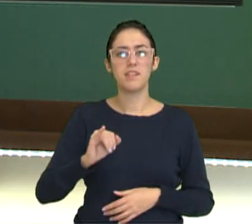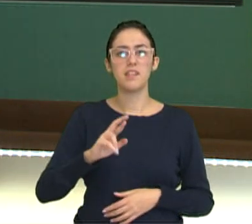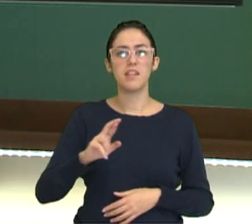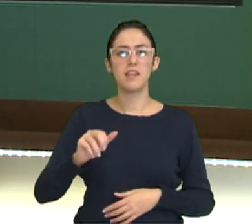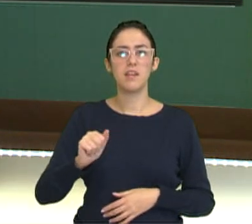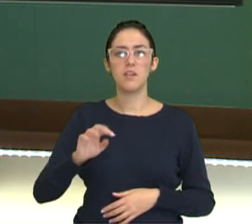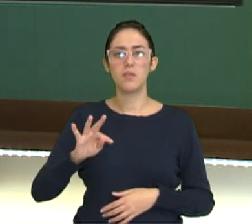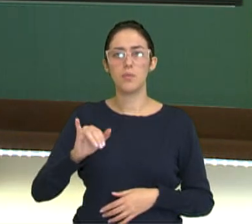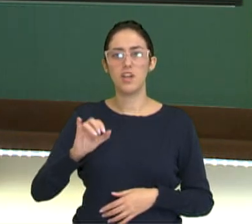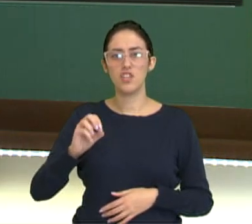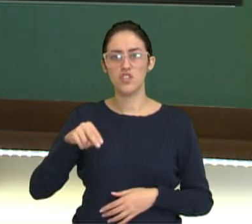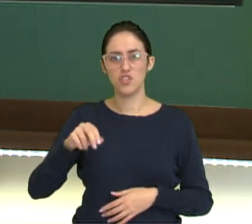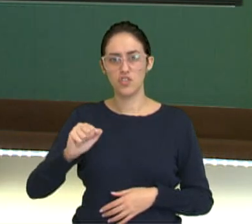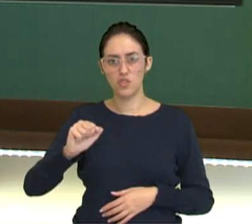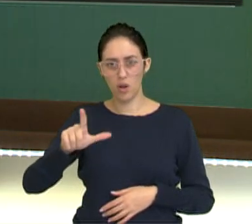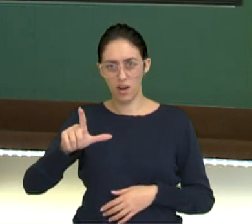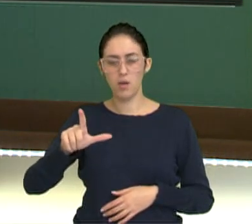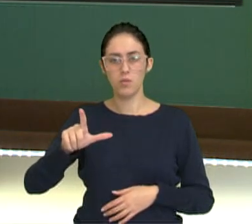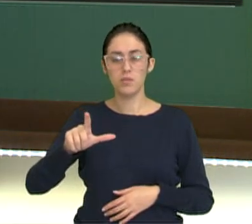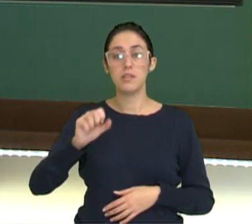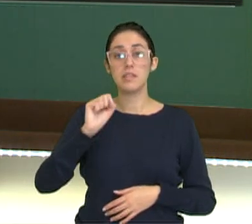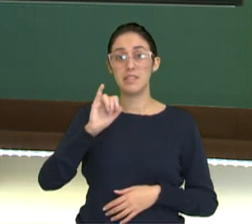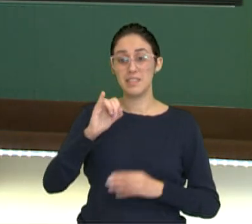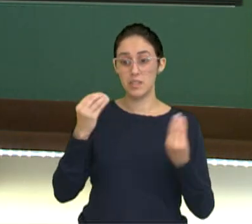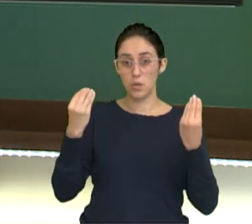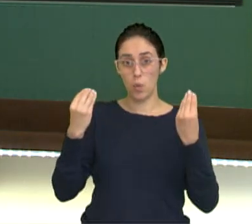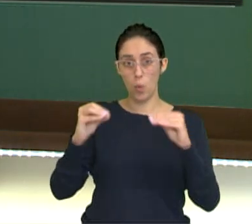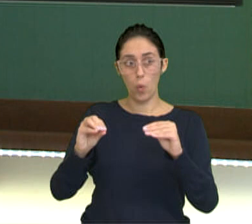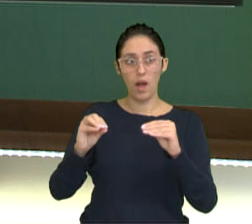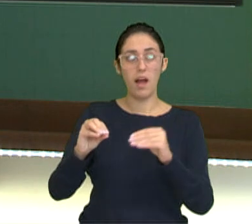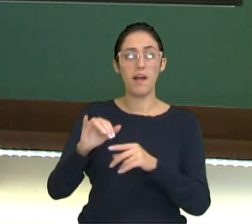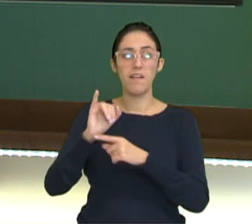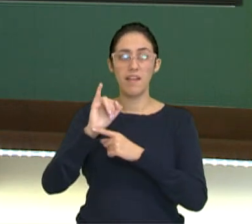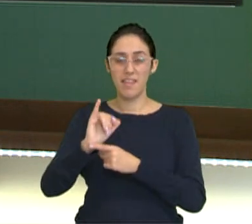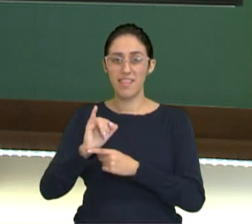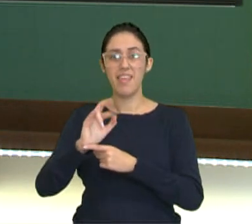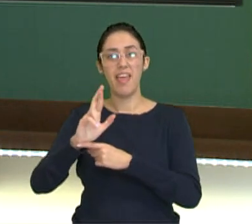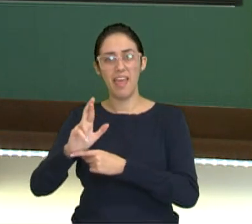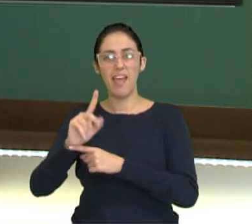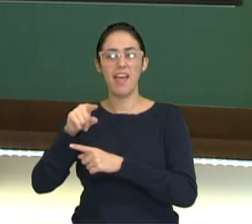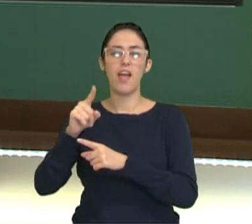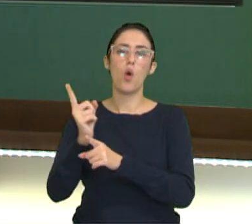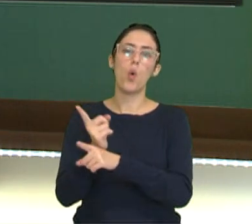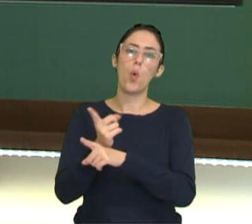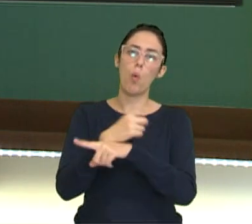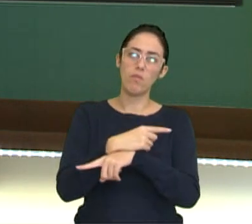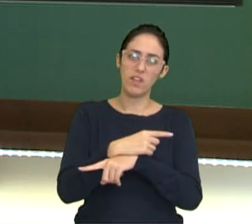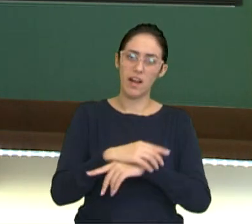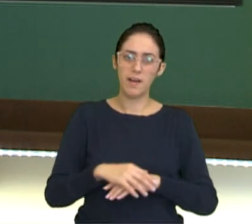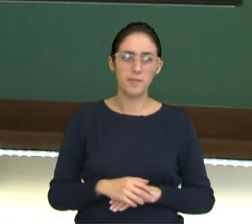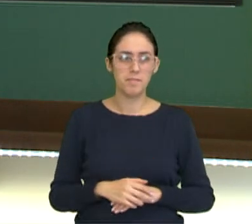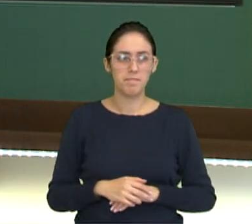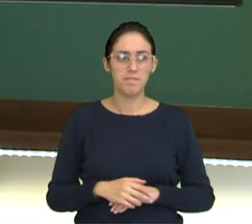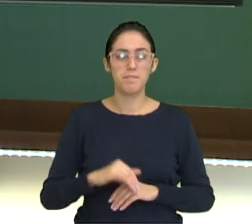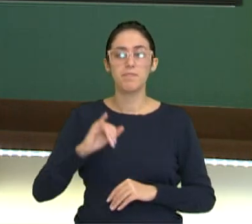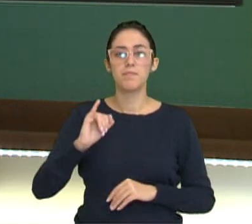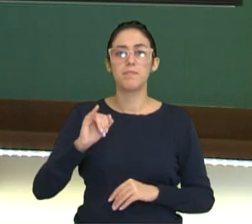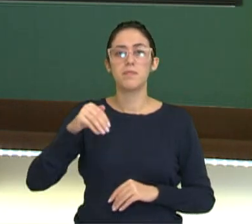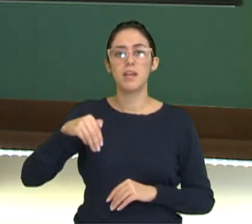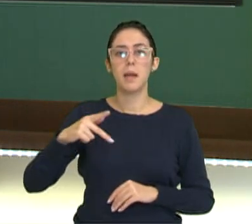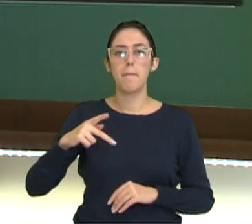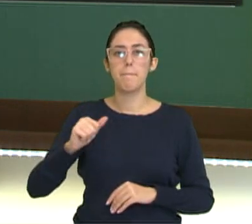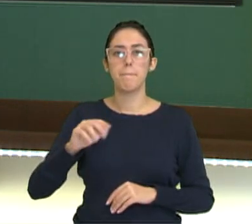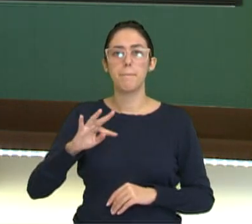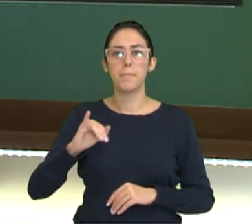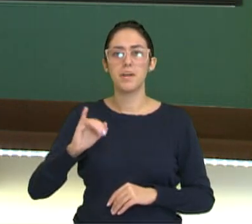irracional. Então, acrescentando o IR, a gente tem a ideia oposta, né? Impatience, imperfection,